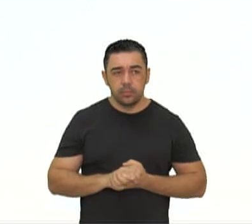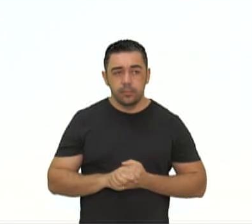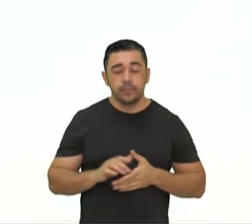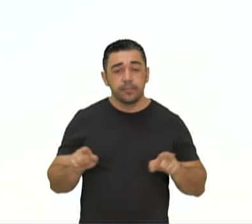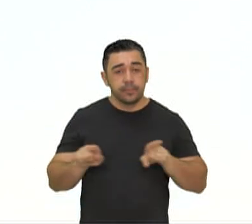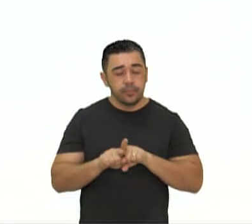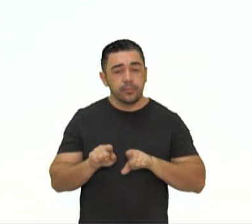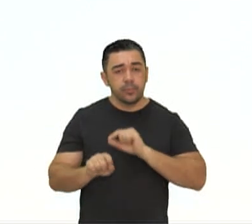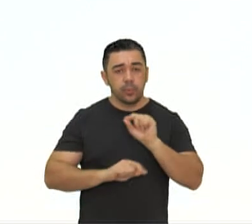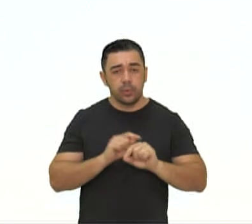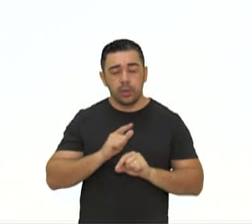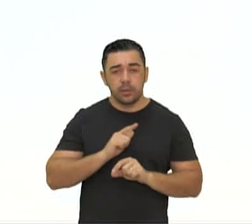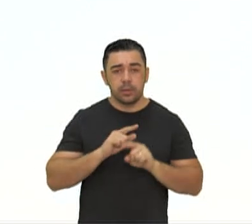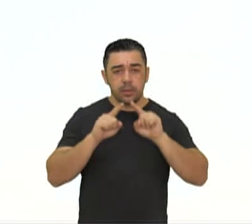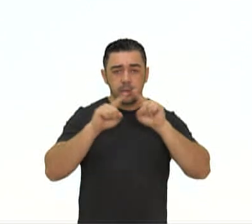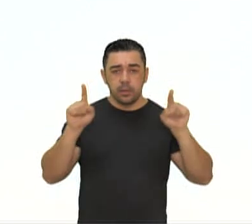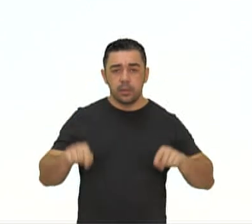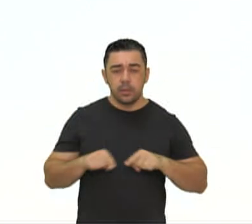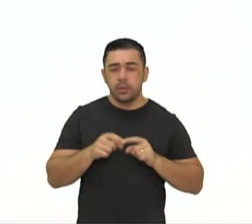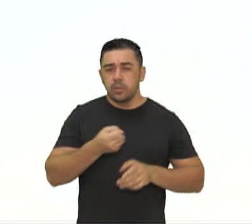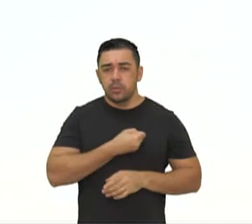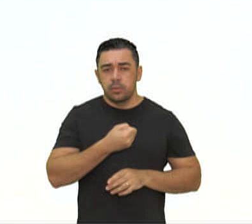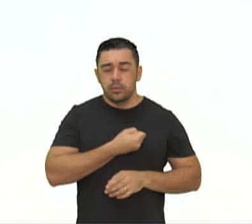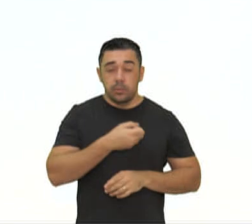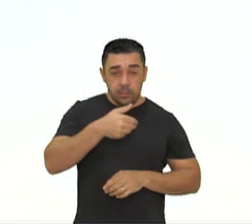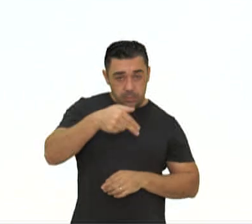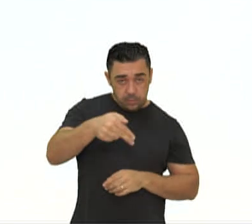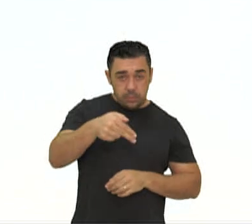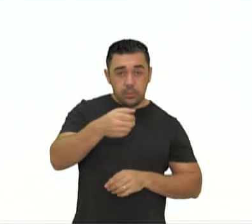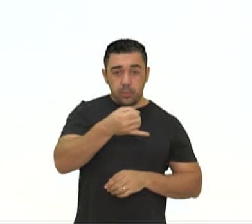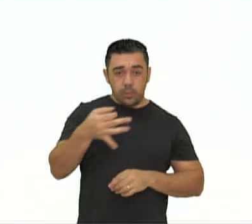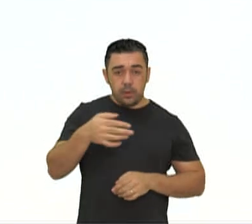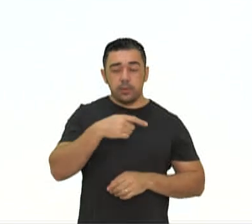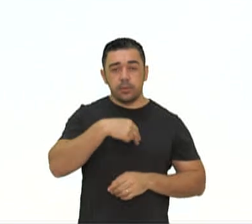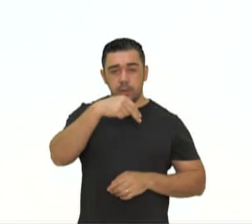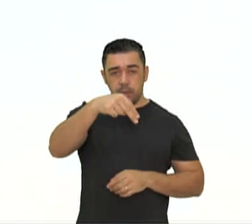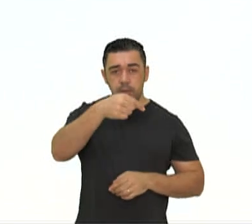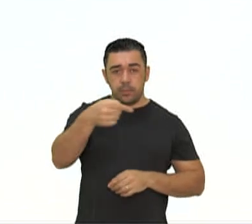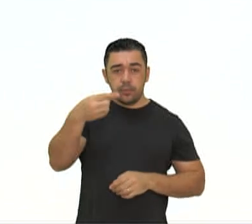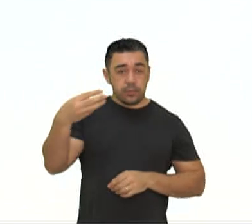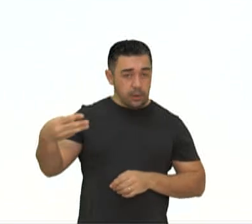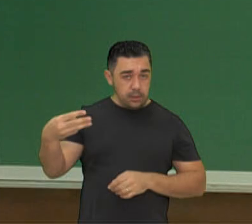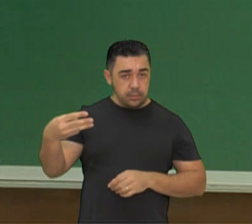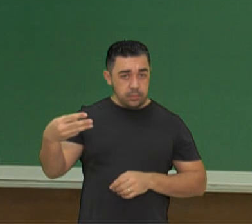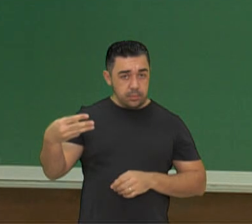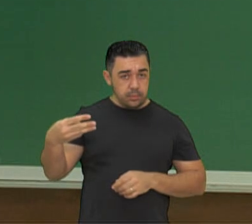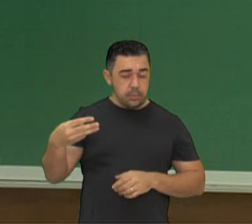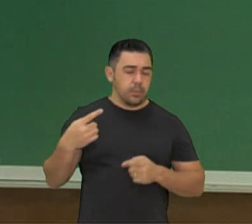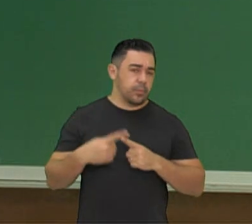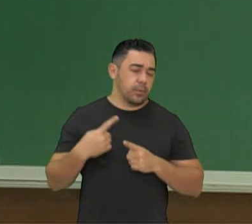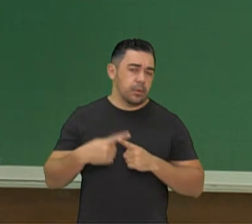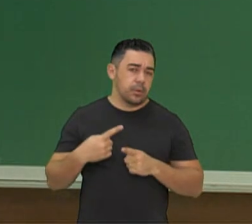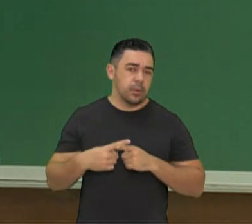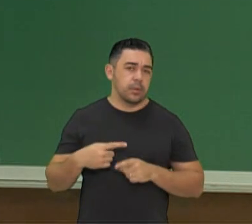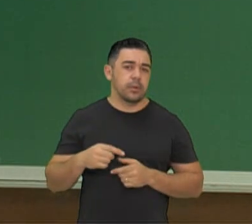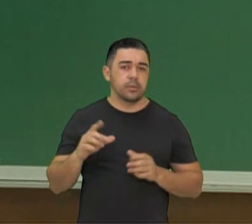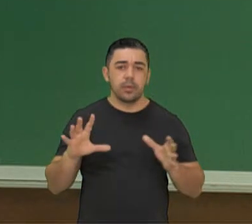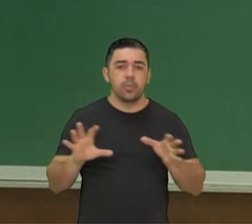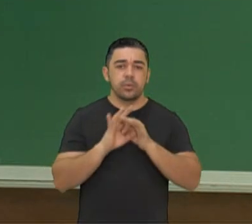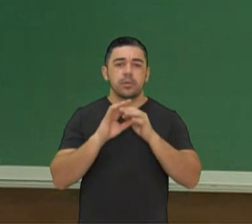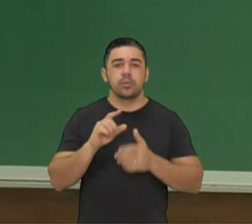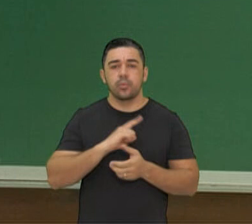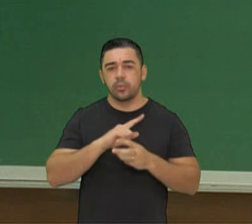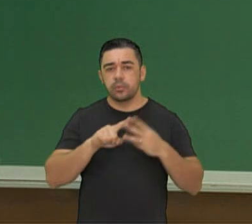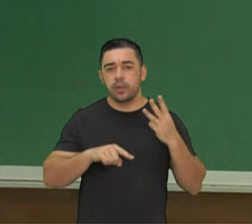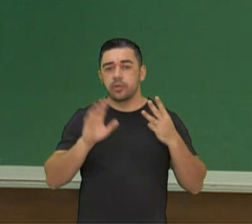Além disso, em um polígono de n lados, de cada vértice partem n menos 3 diagonais. Por quê? Porque eu não posso unir com aqueles